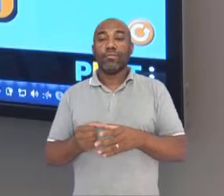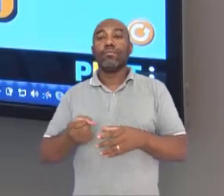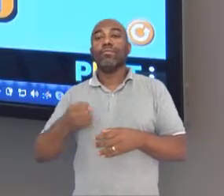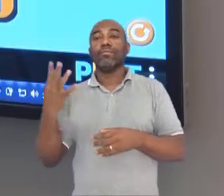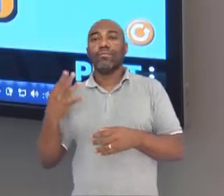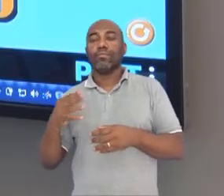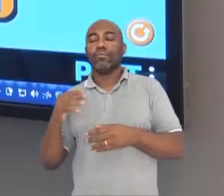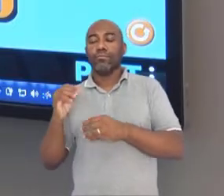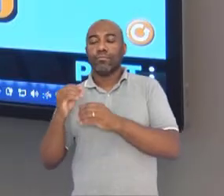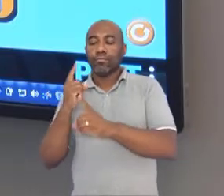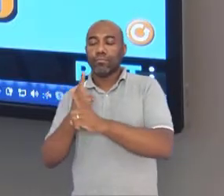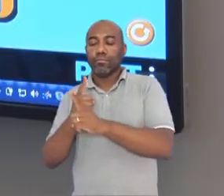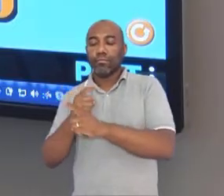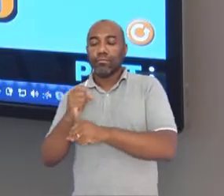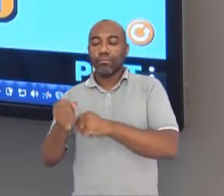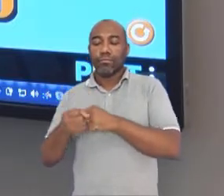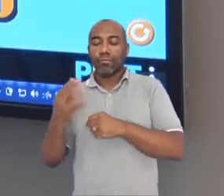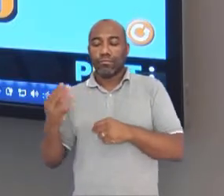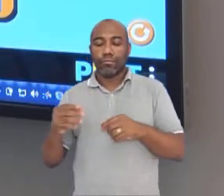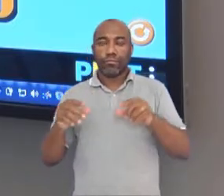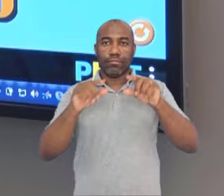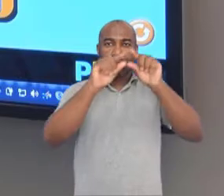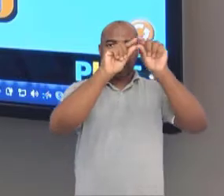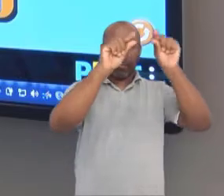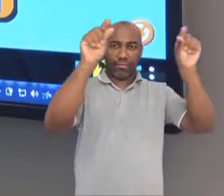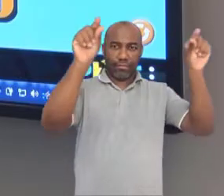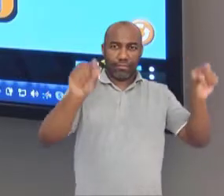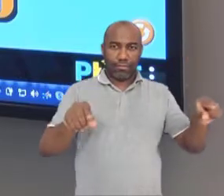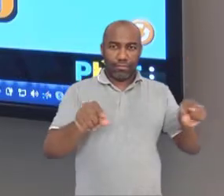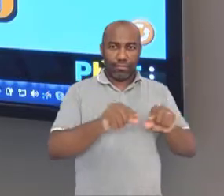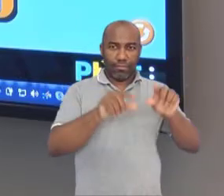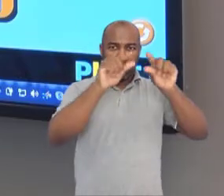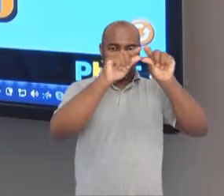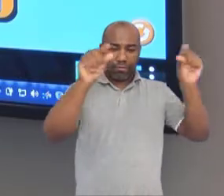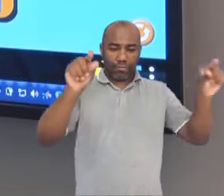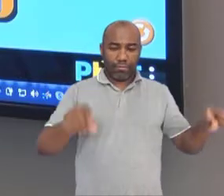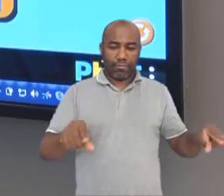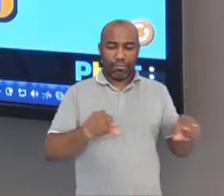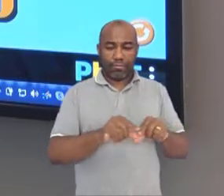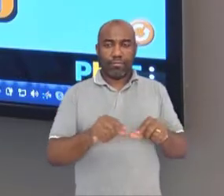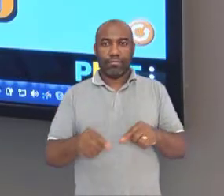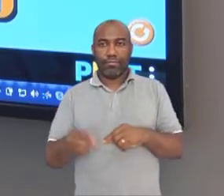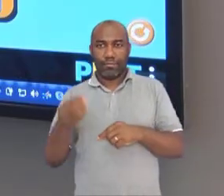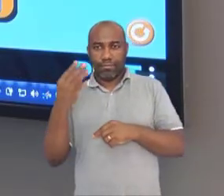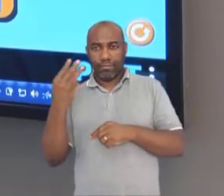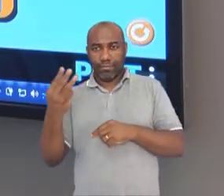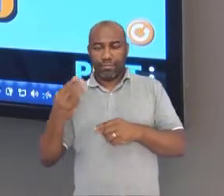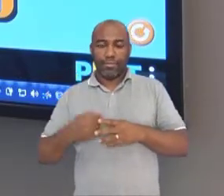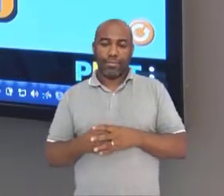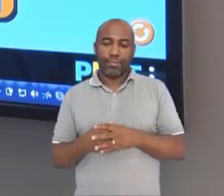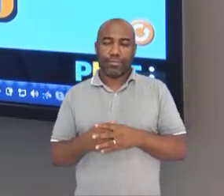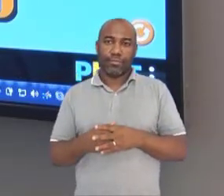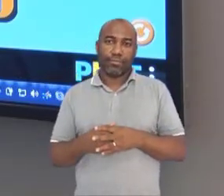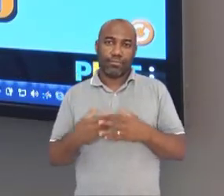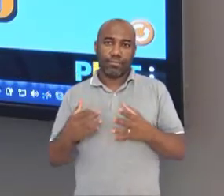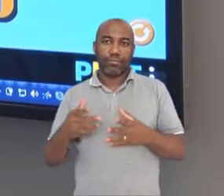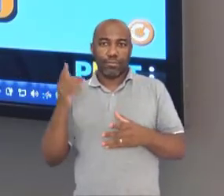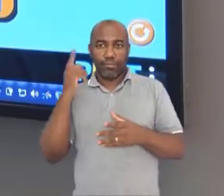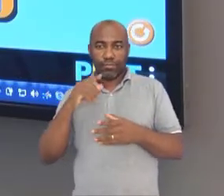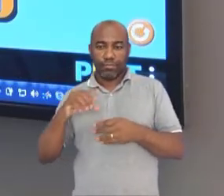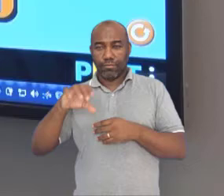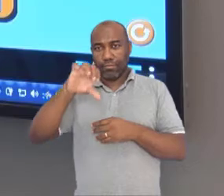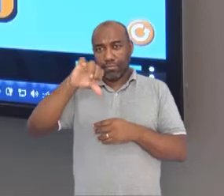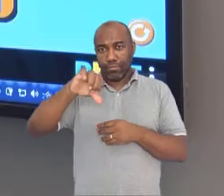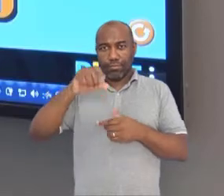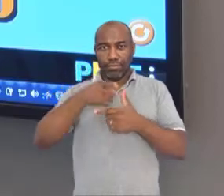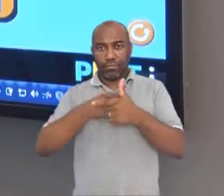Quantos ohms tem aqui? Quantos ohms tem aqui? 3. Porque a resistência equivalente é 3, 9 dividido